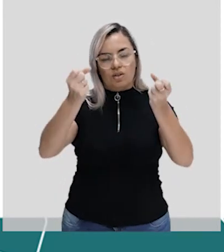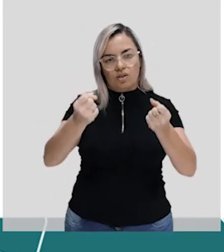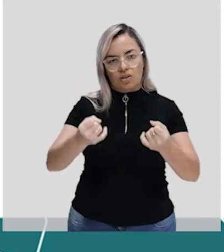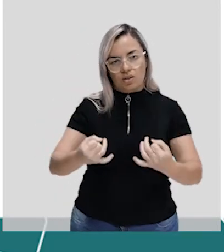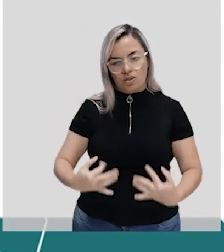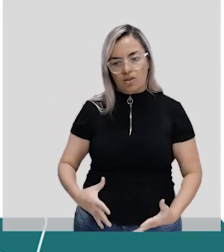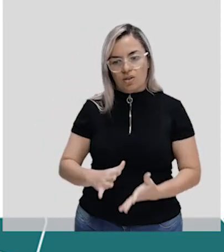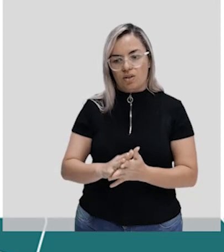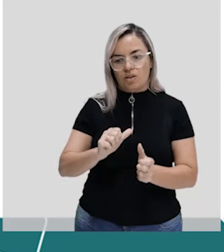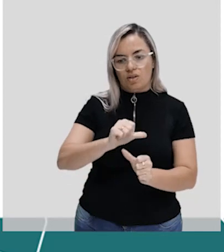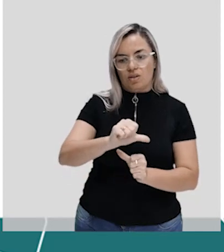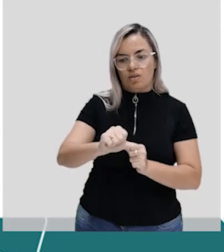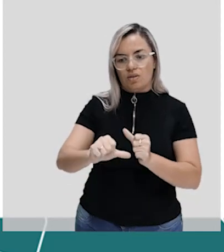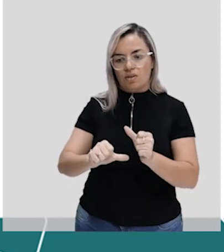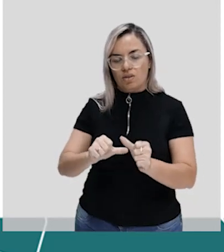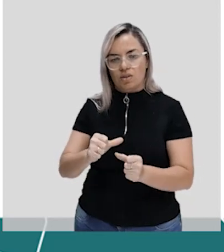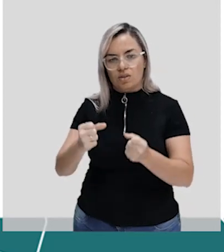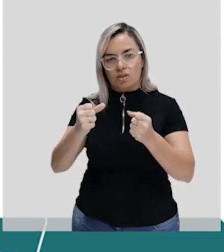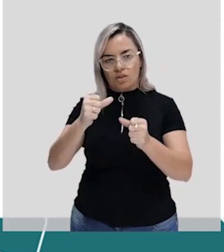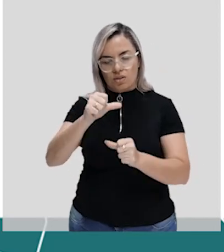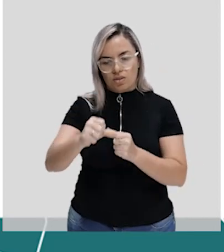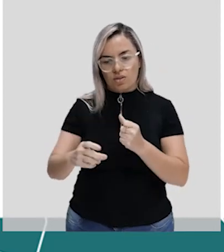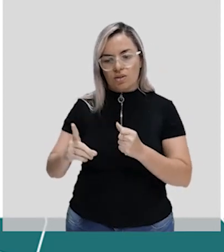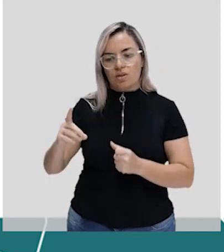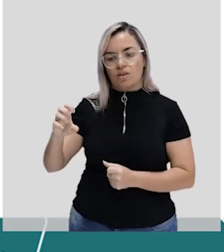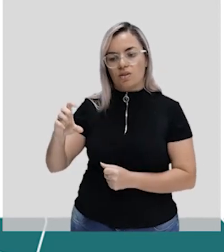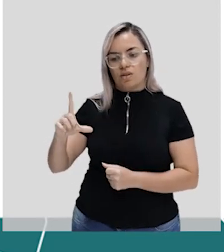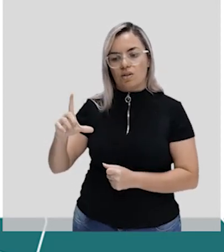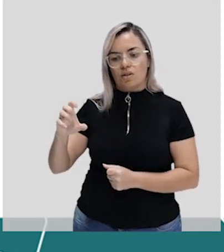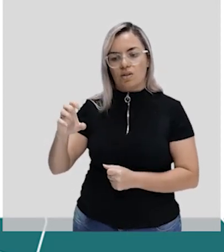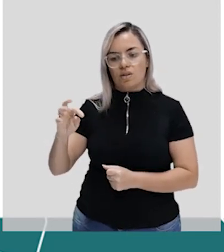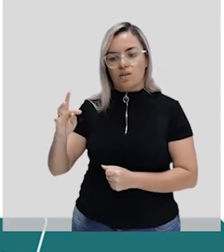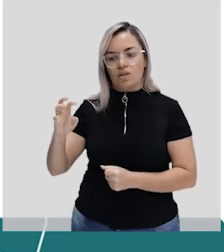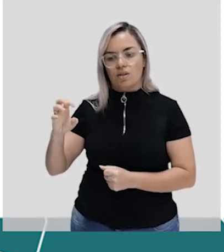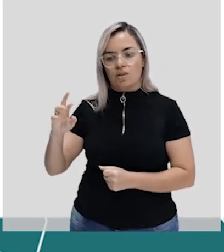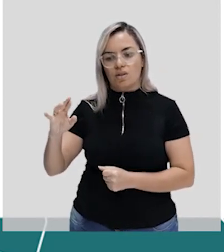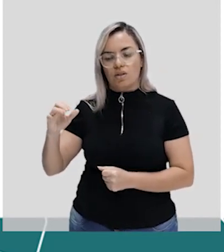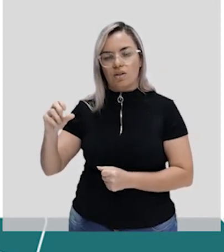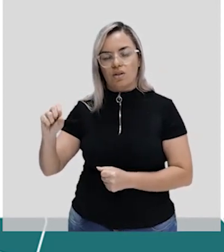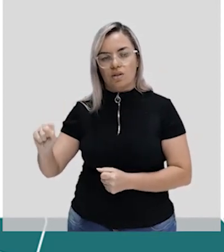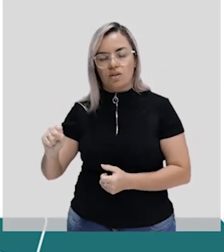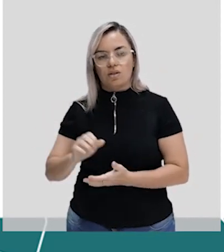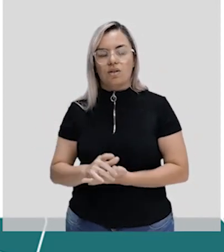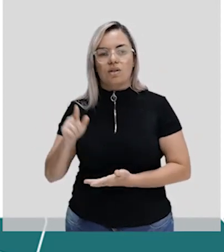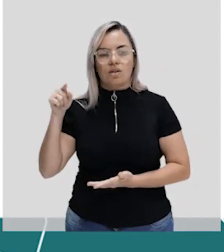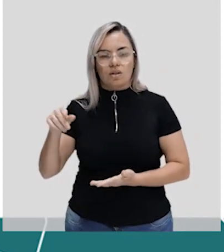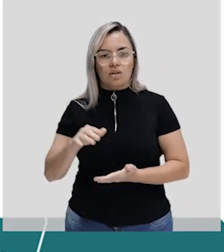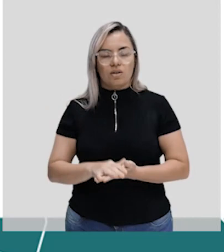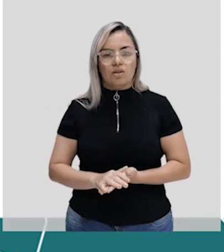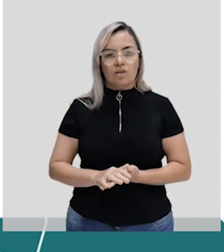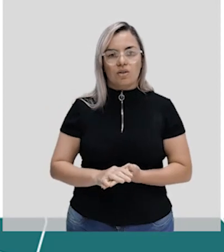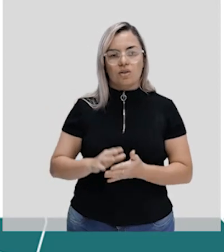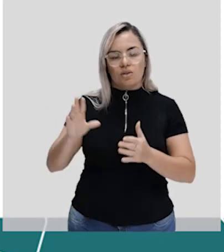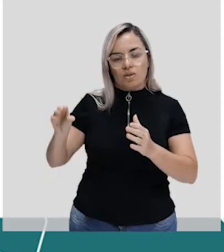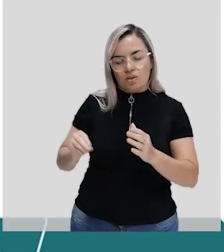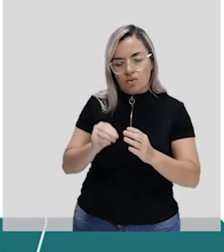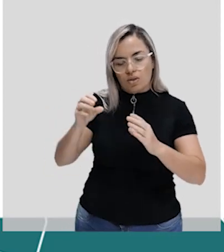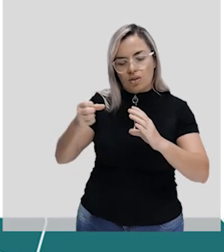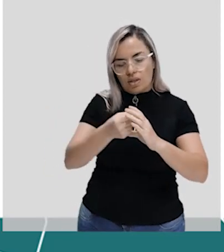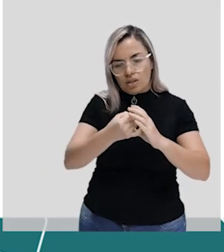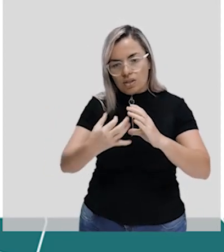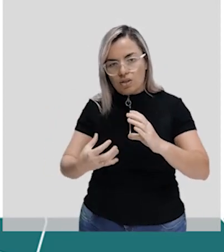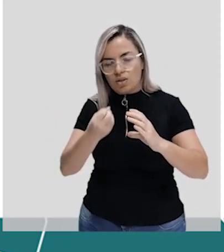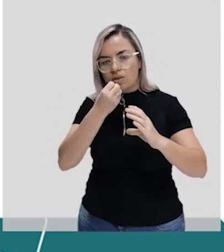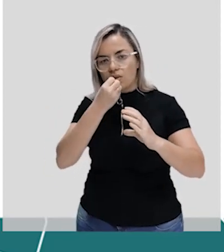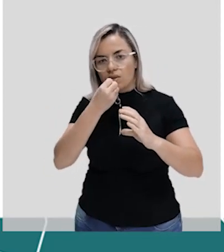mutações serem deletérias, é que o conjunto de genes da nossa espécie já é resultado de um acúmulo de mutações boas,